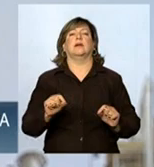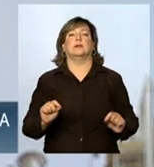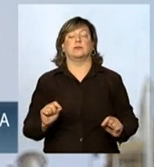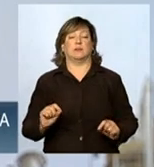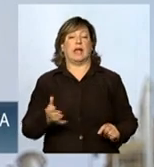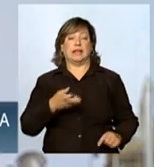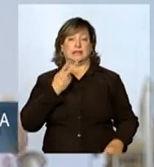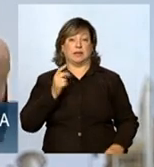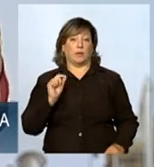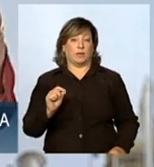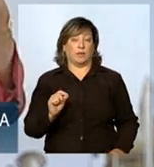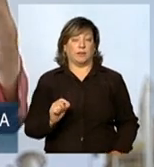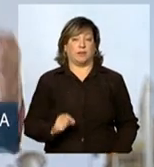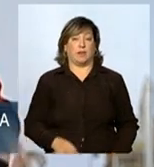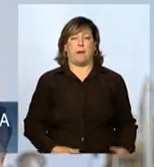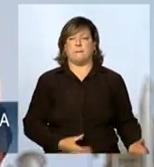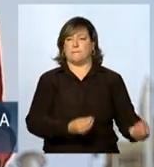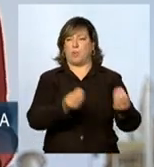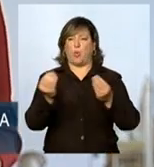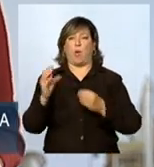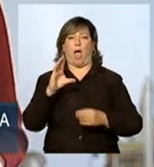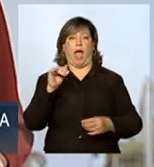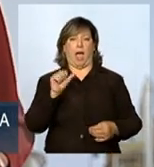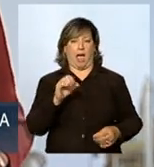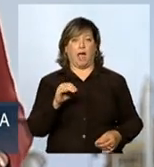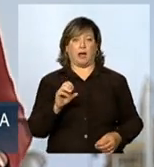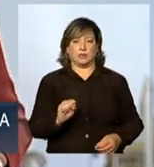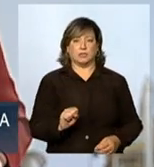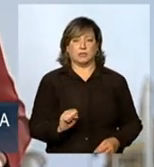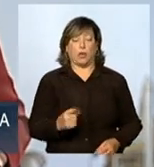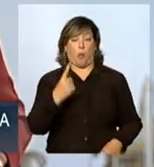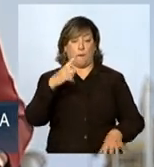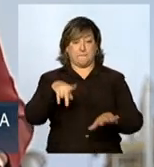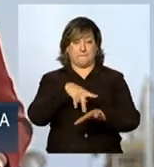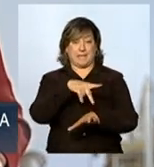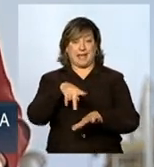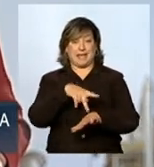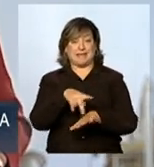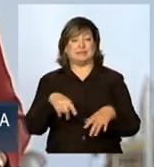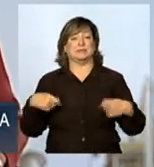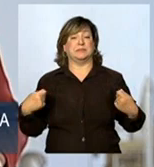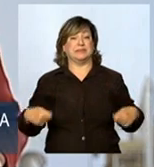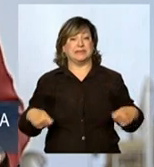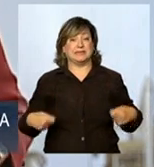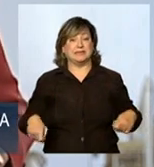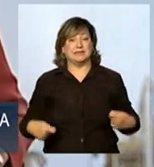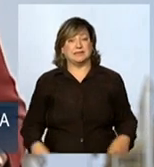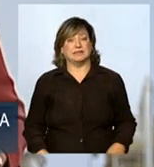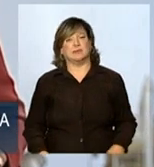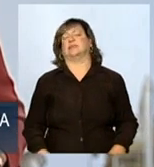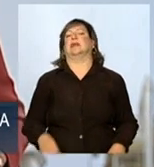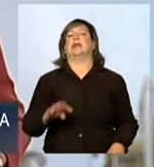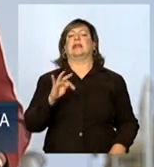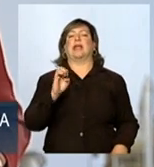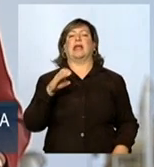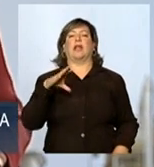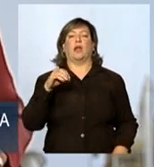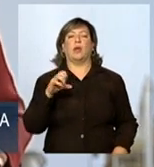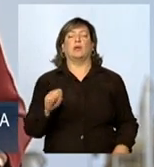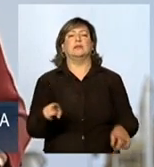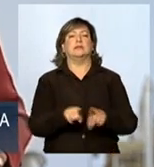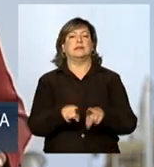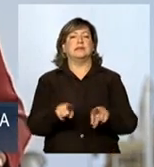o seguinte: em muitos casos, um país precisa tanto de técnicos como